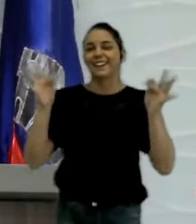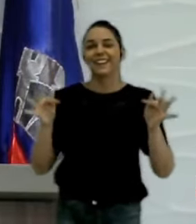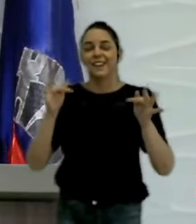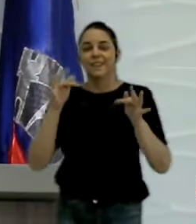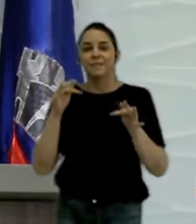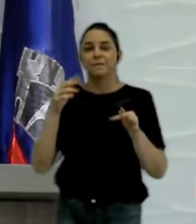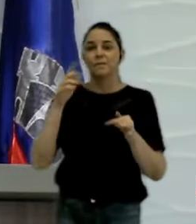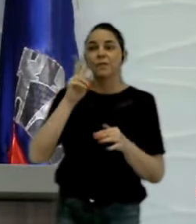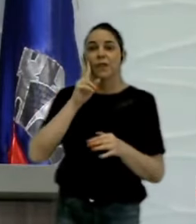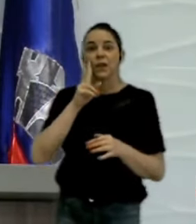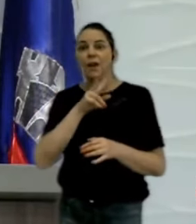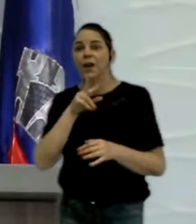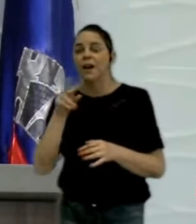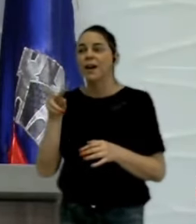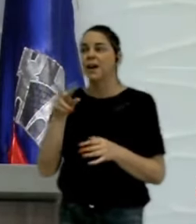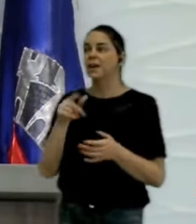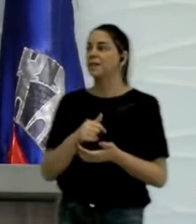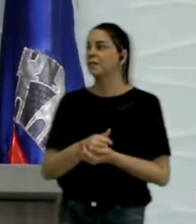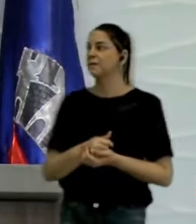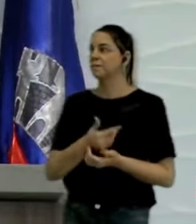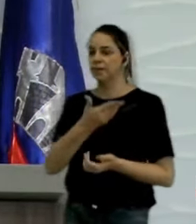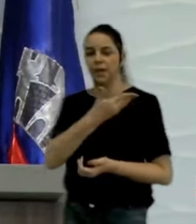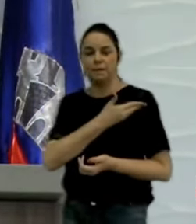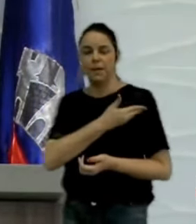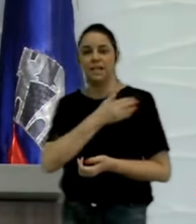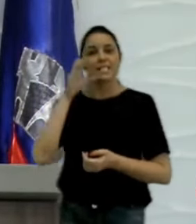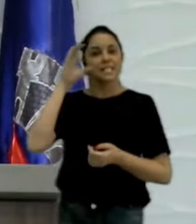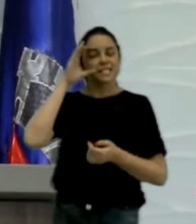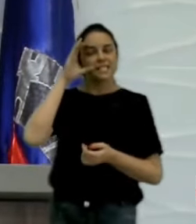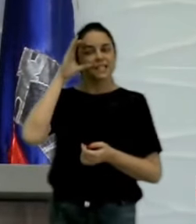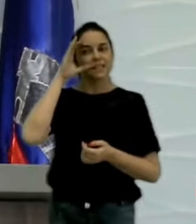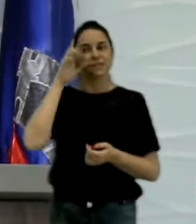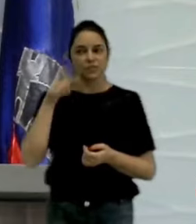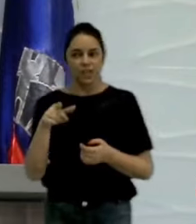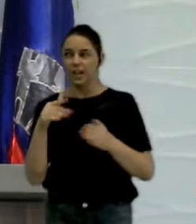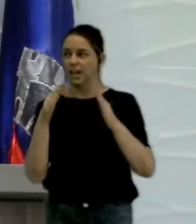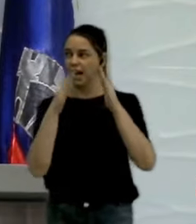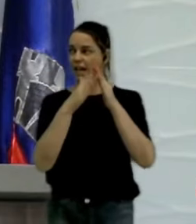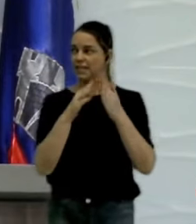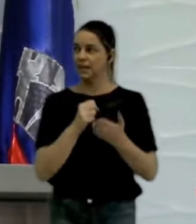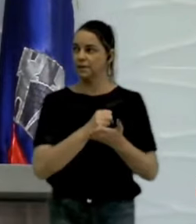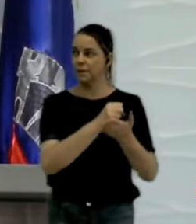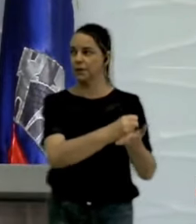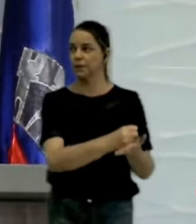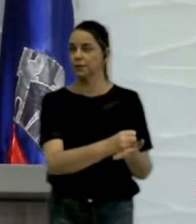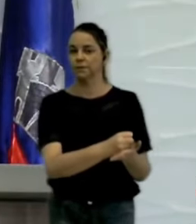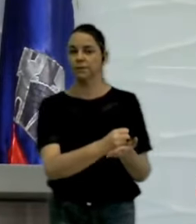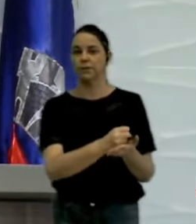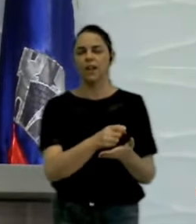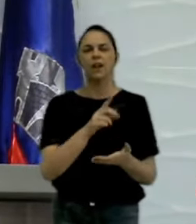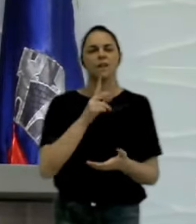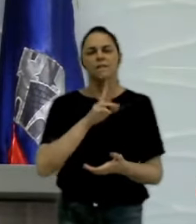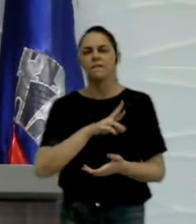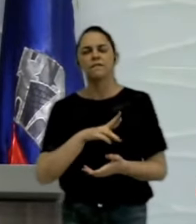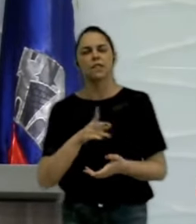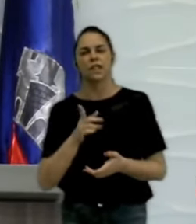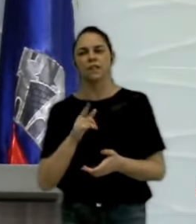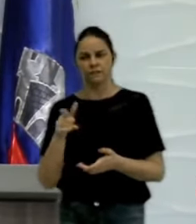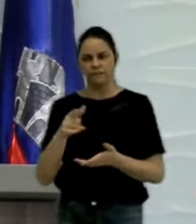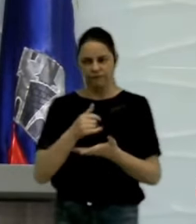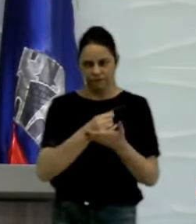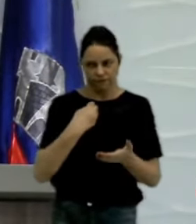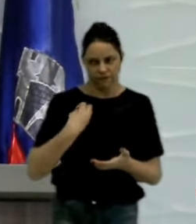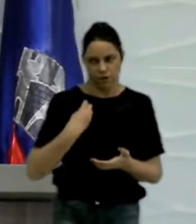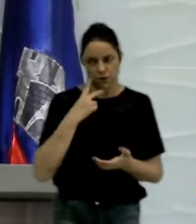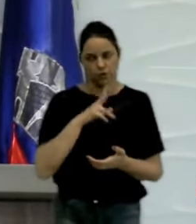Neide, você tem, colega Cícera, você frequenta a casa de apoio? Mas vá lá conhecer. Você que